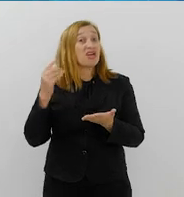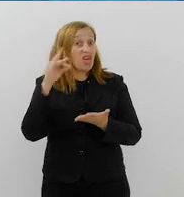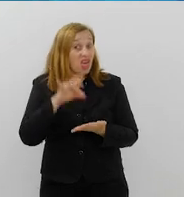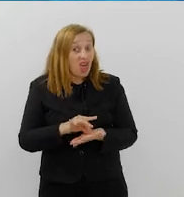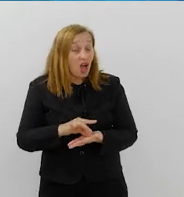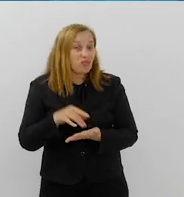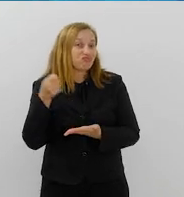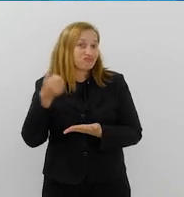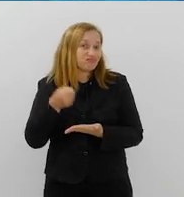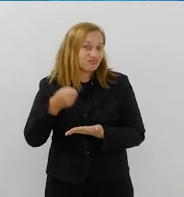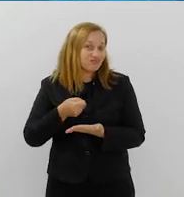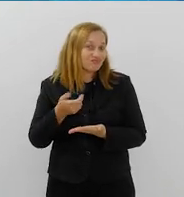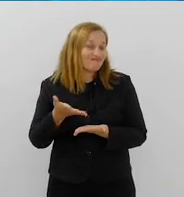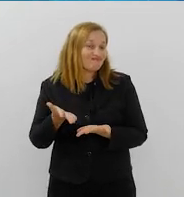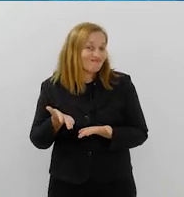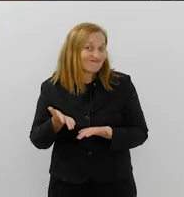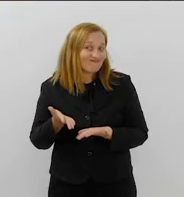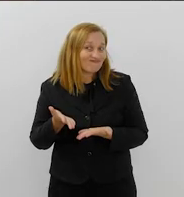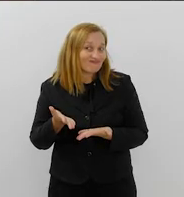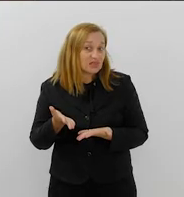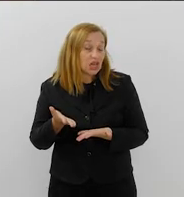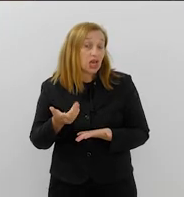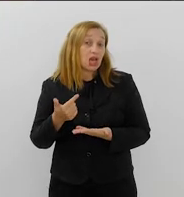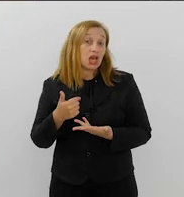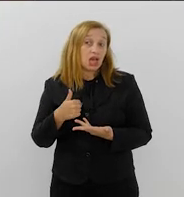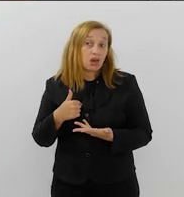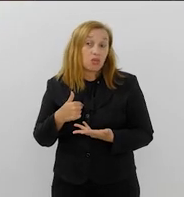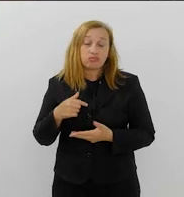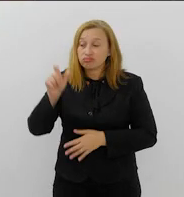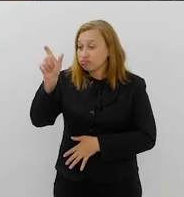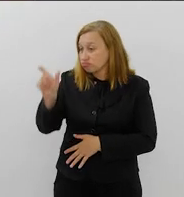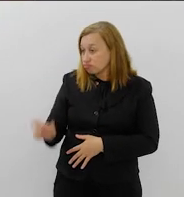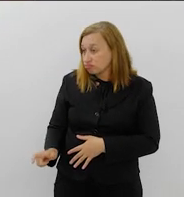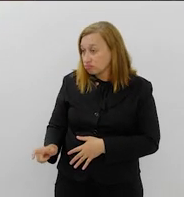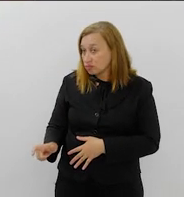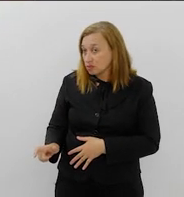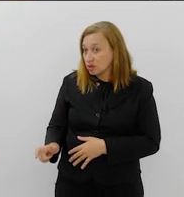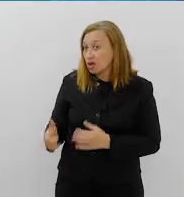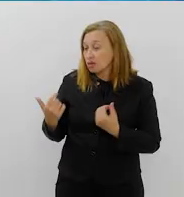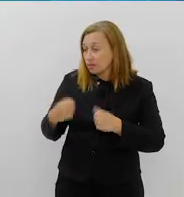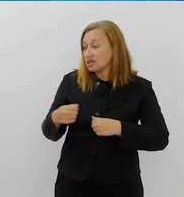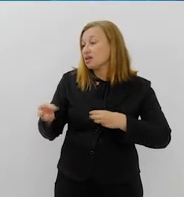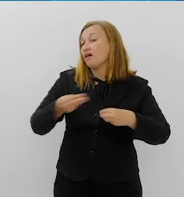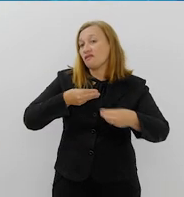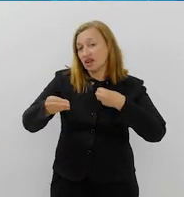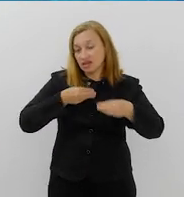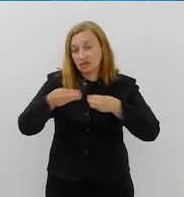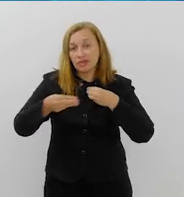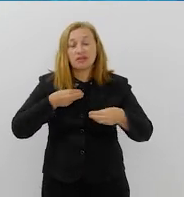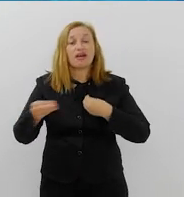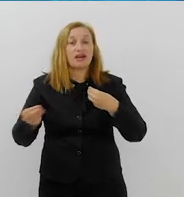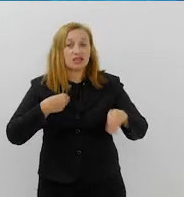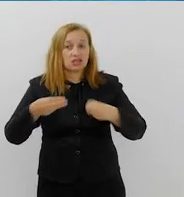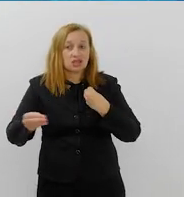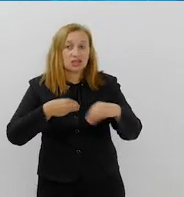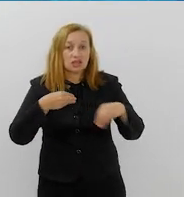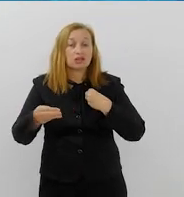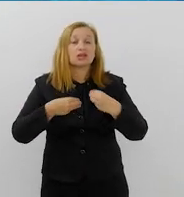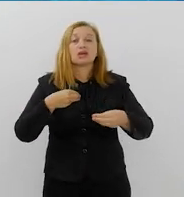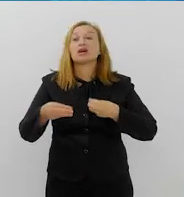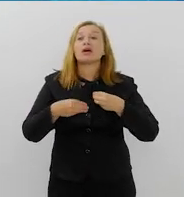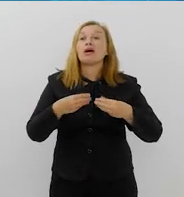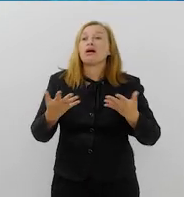real, Vicente, ela exige isso. Eu estou diante de uma pessoa, eu tenho que ter uma flexibilidade